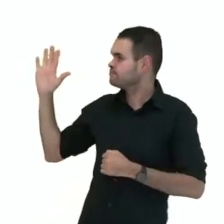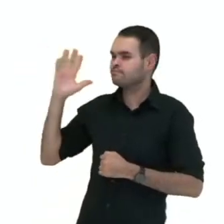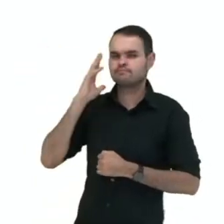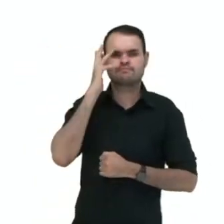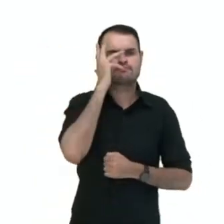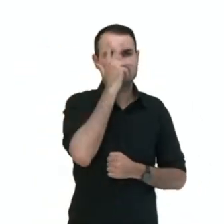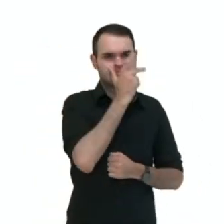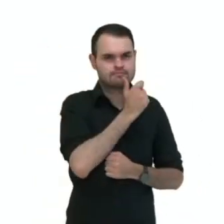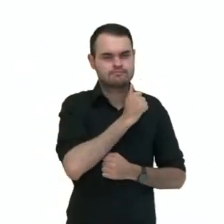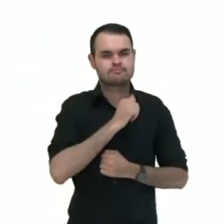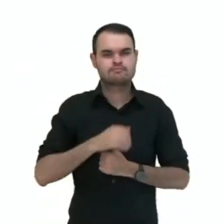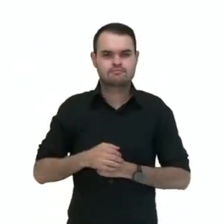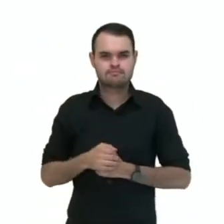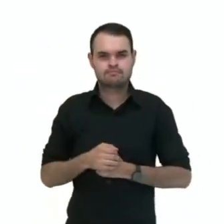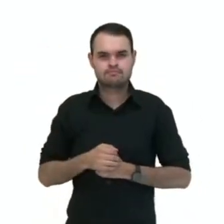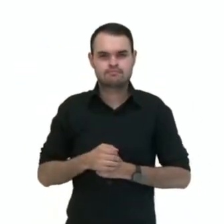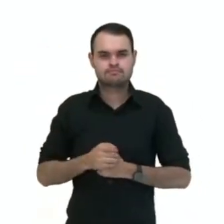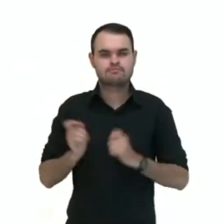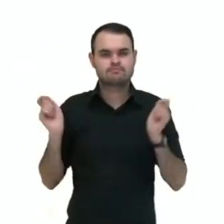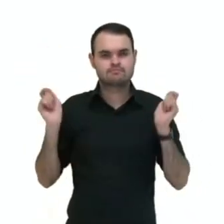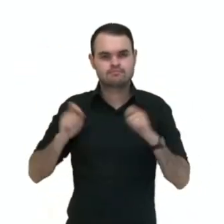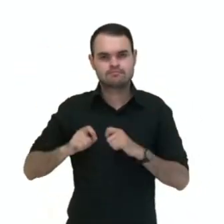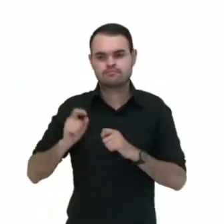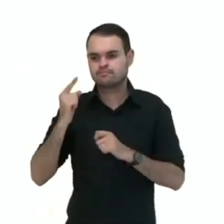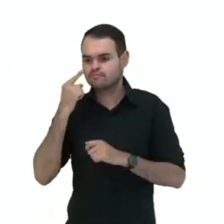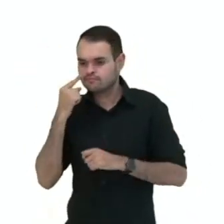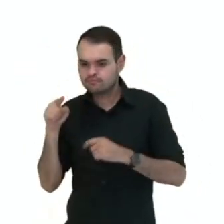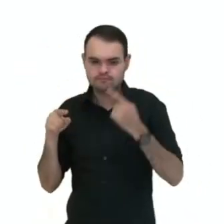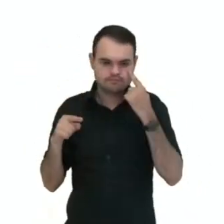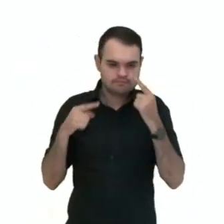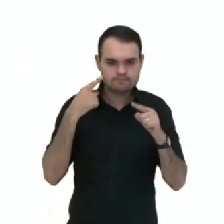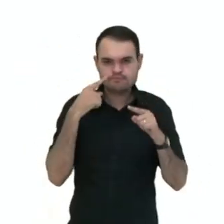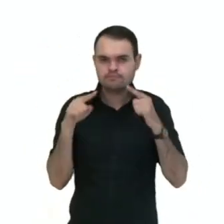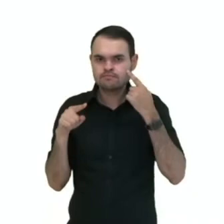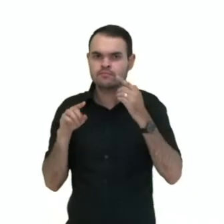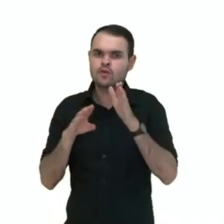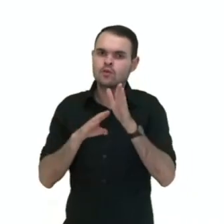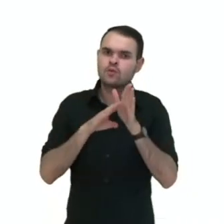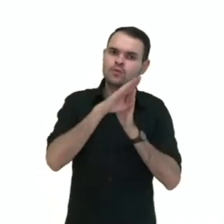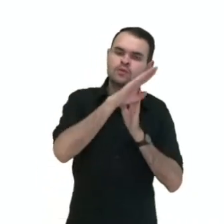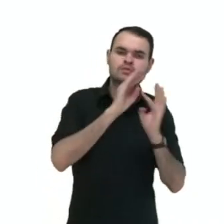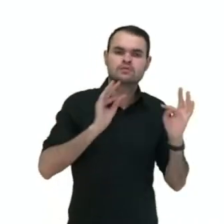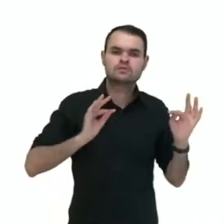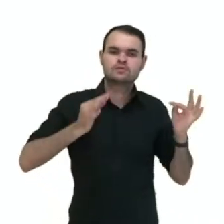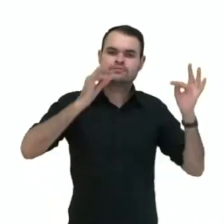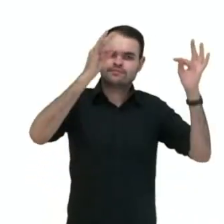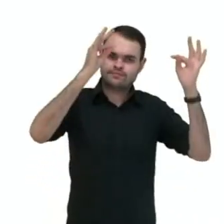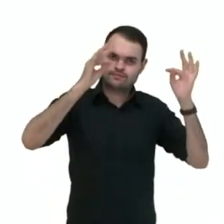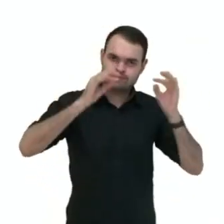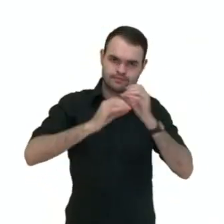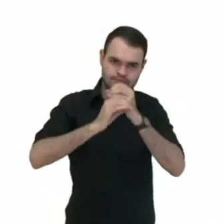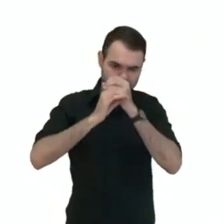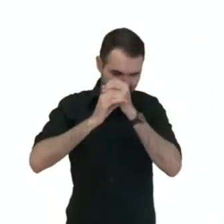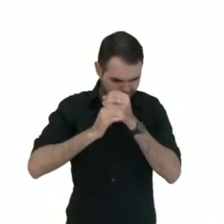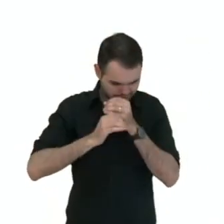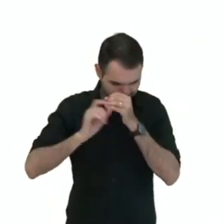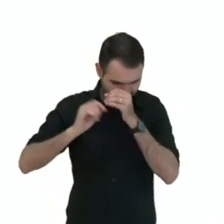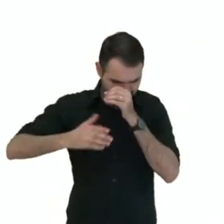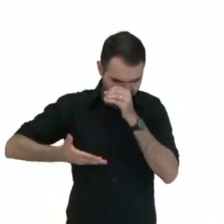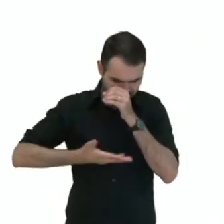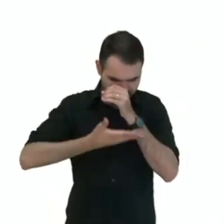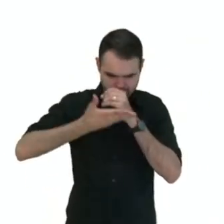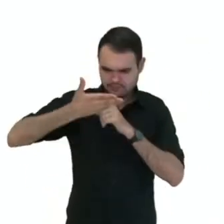belezura, né, gente? Olha só, a gente consegue ver, né, graças ao avanço tecnológico, né, os microscópios, nós